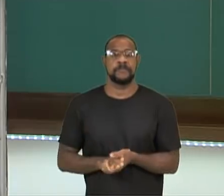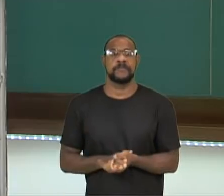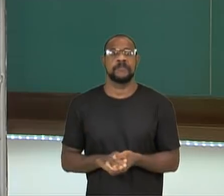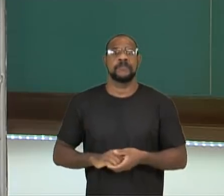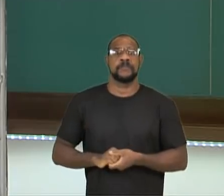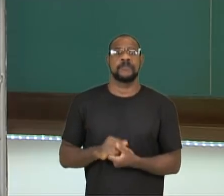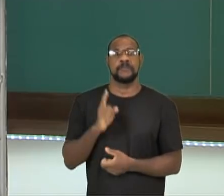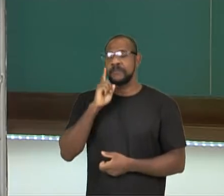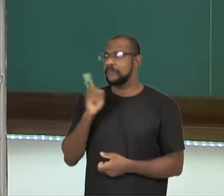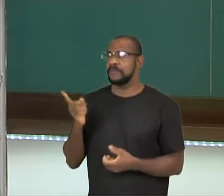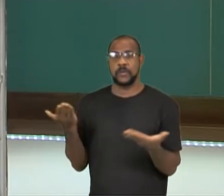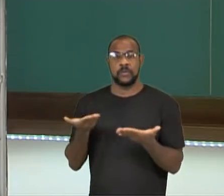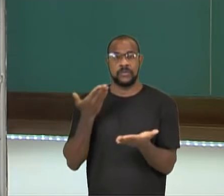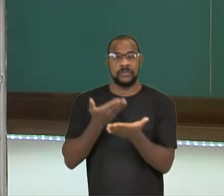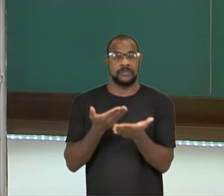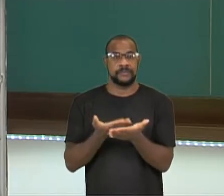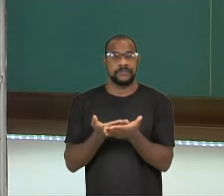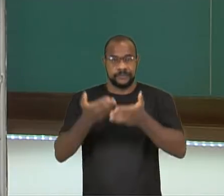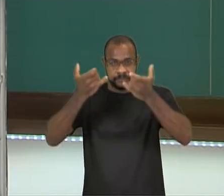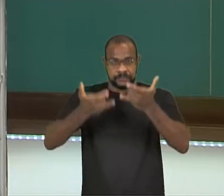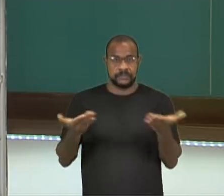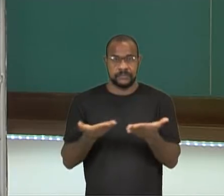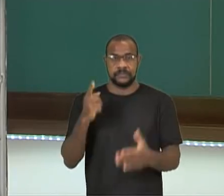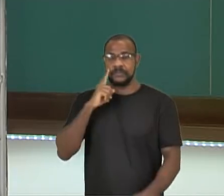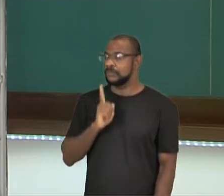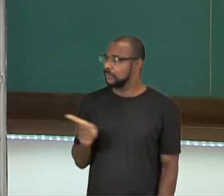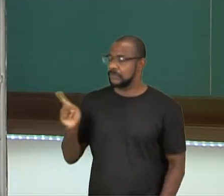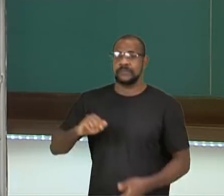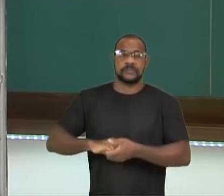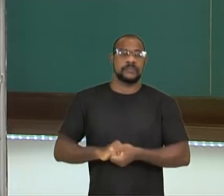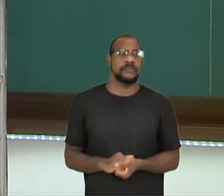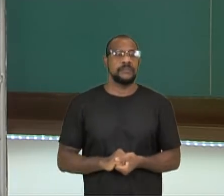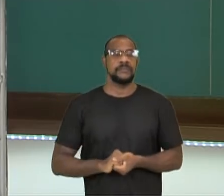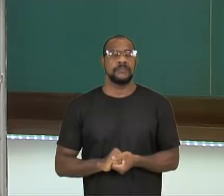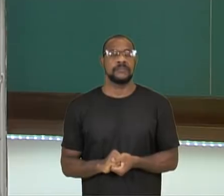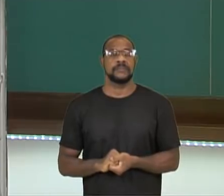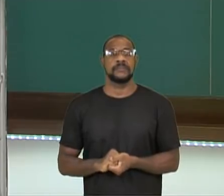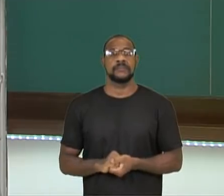deve ou não comprar. Ok? Fica essa dica. Vamos adiante?